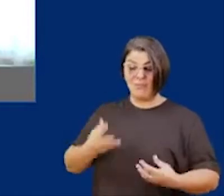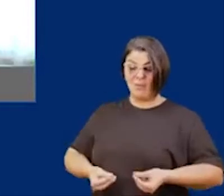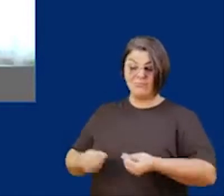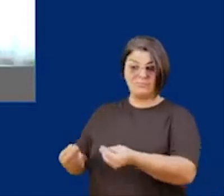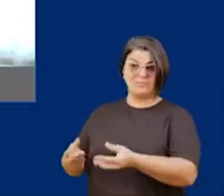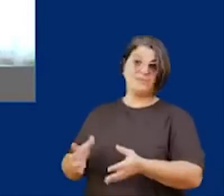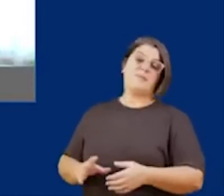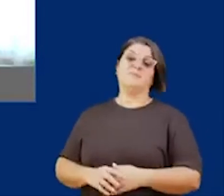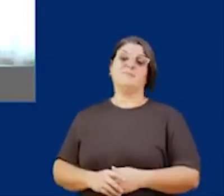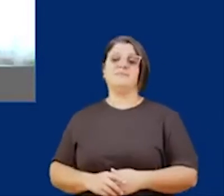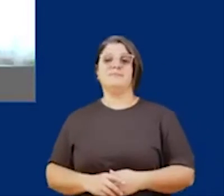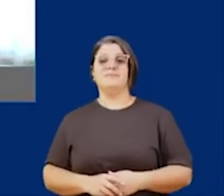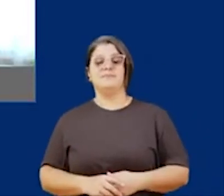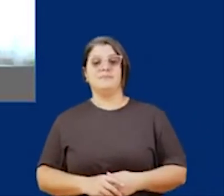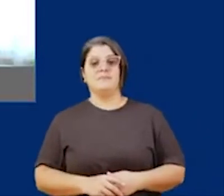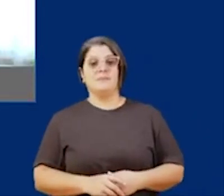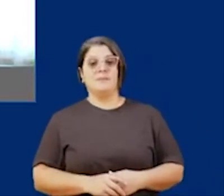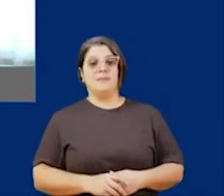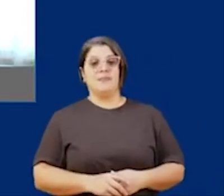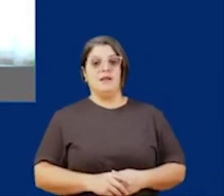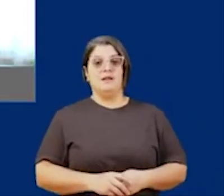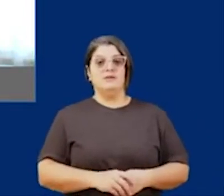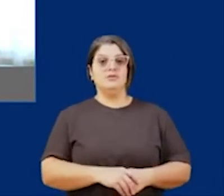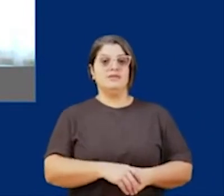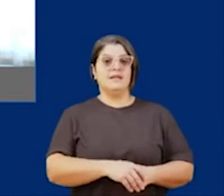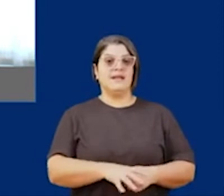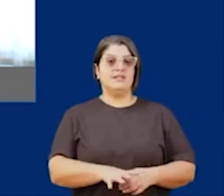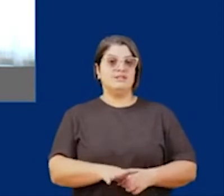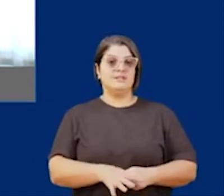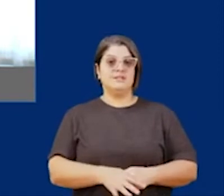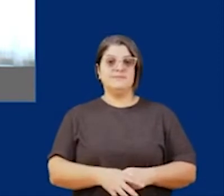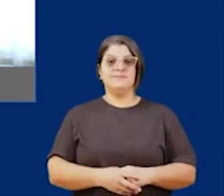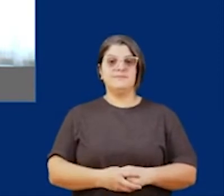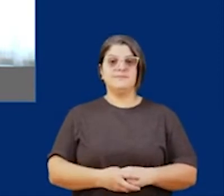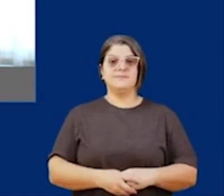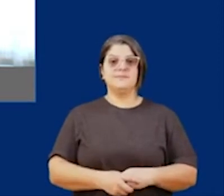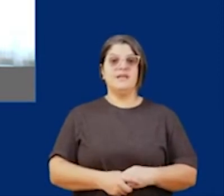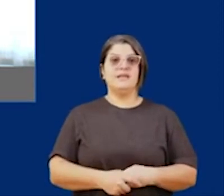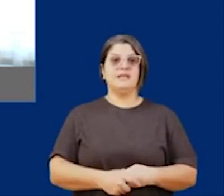tem razão que esse é um ponto muito importante. Uma coisa que eu queria contar que eu acho que é bacana,